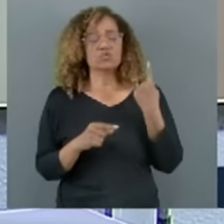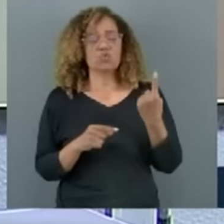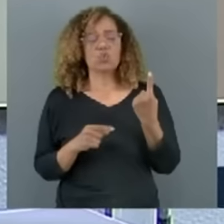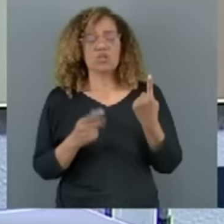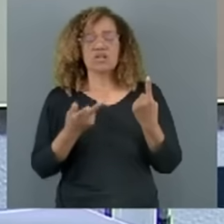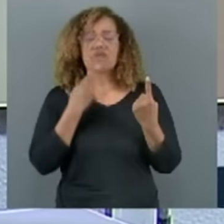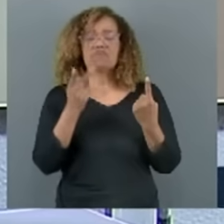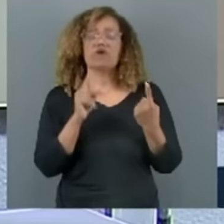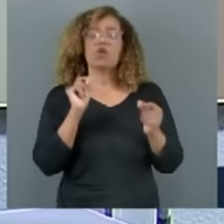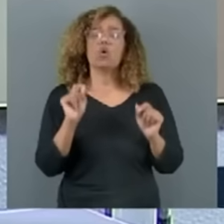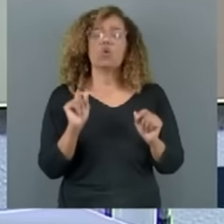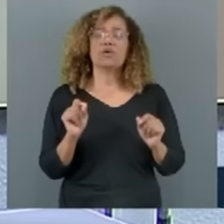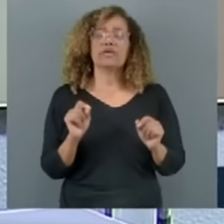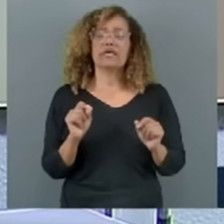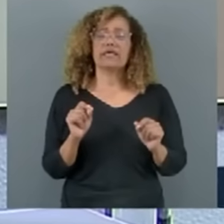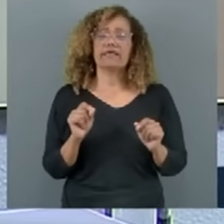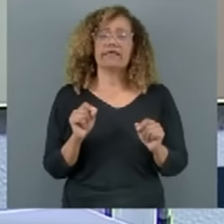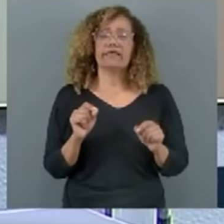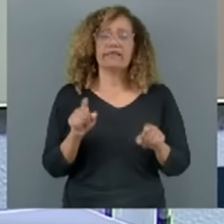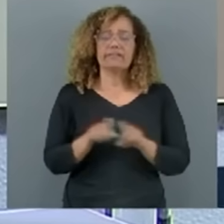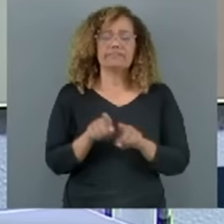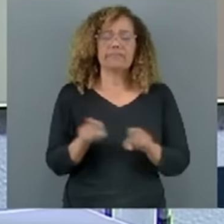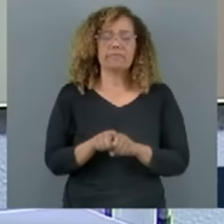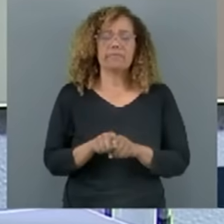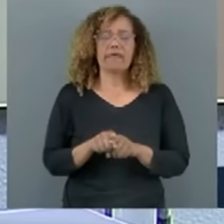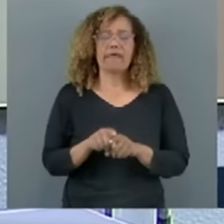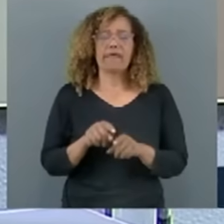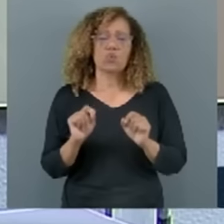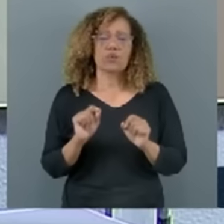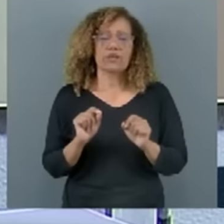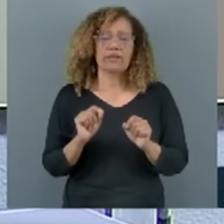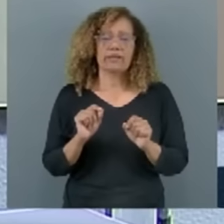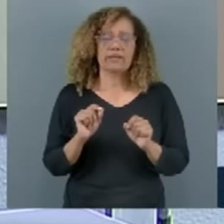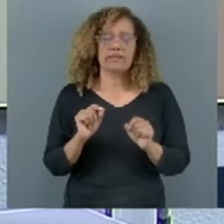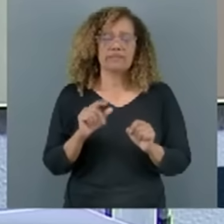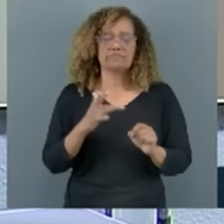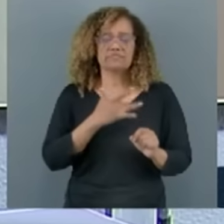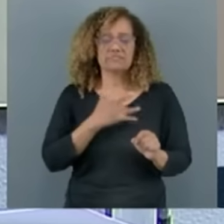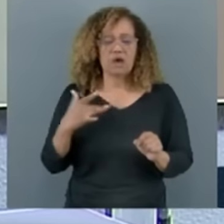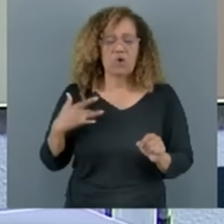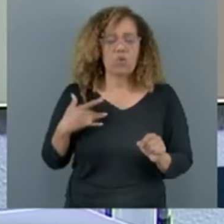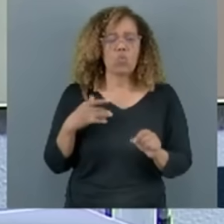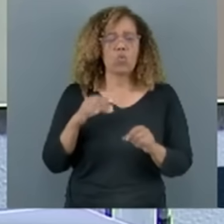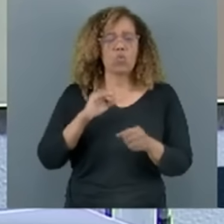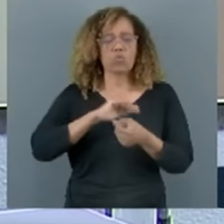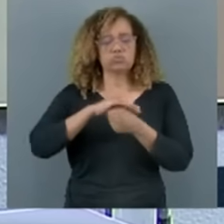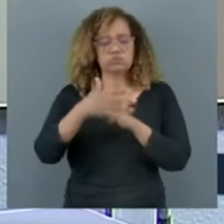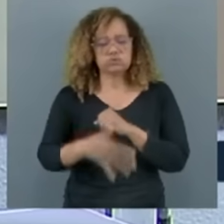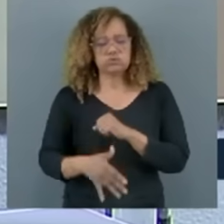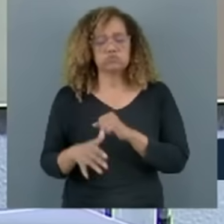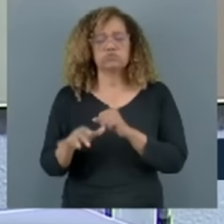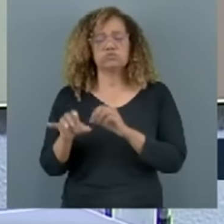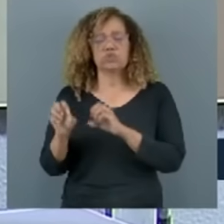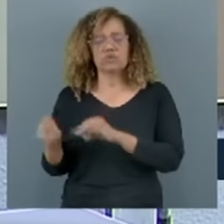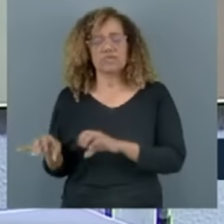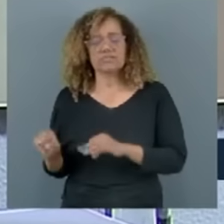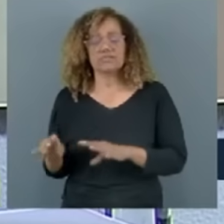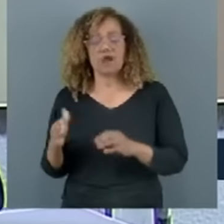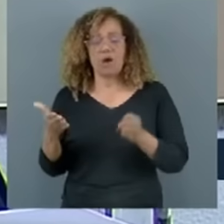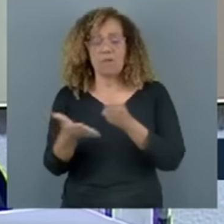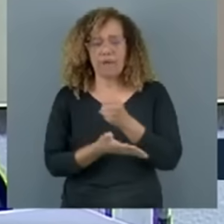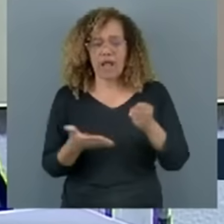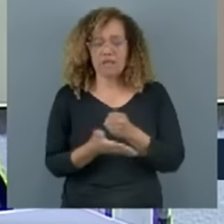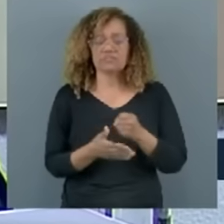foi de saneamento básico. Nós temos no Brasil cerca de